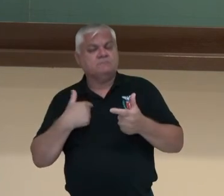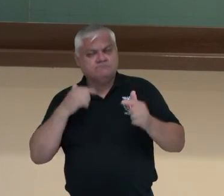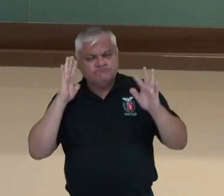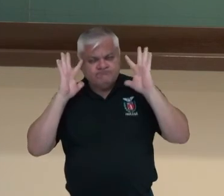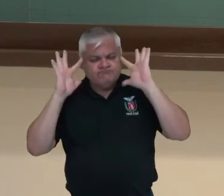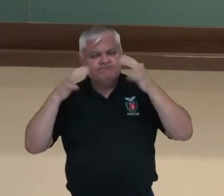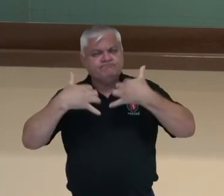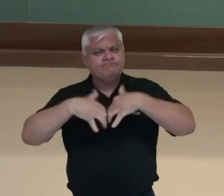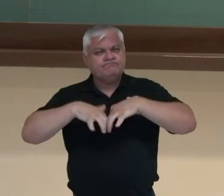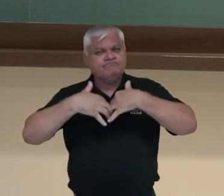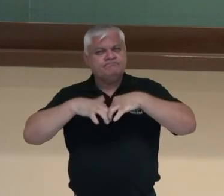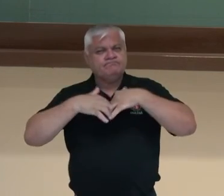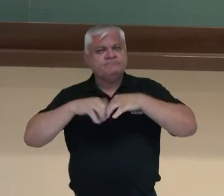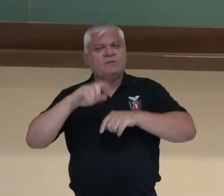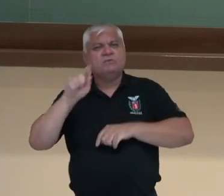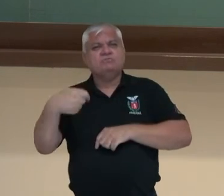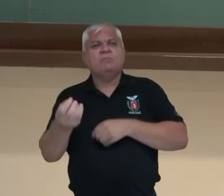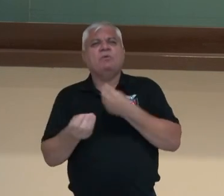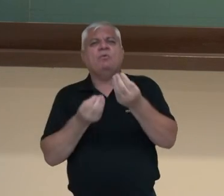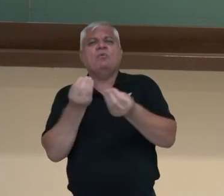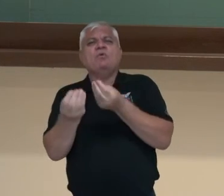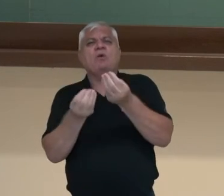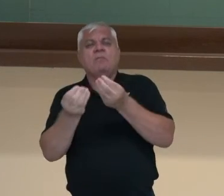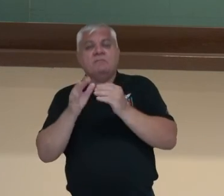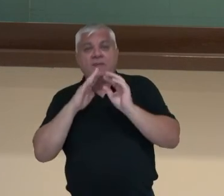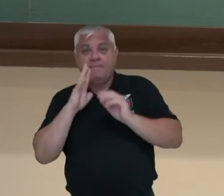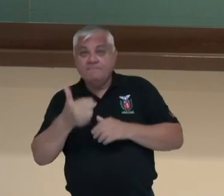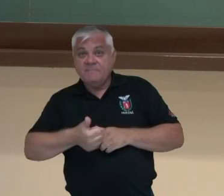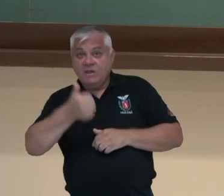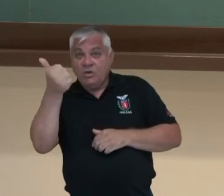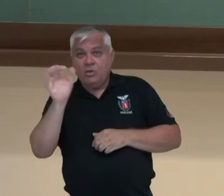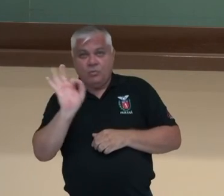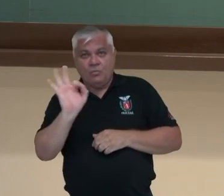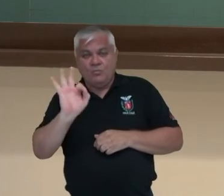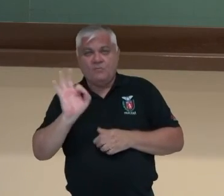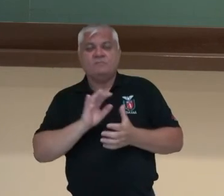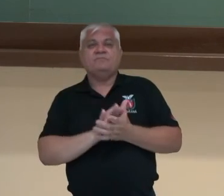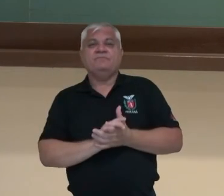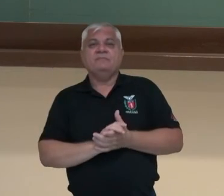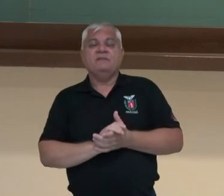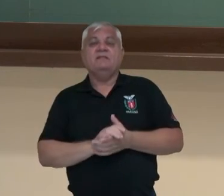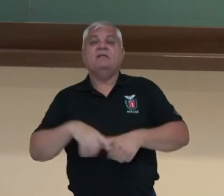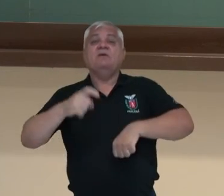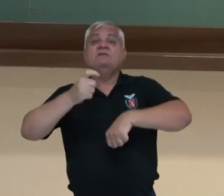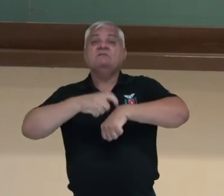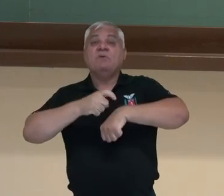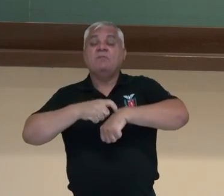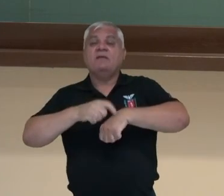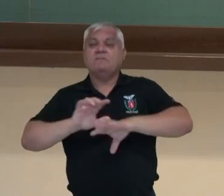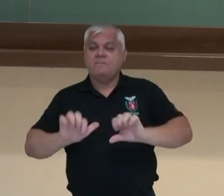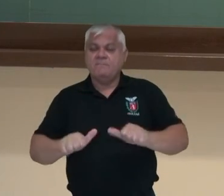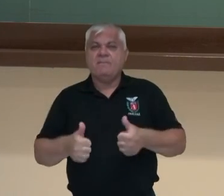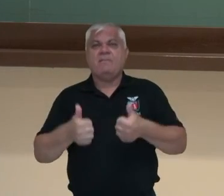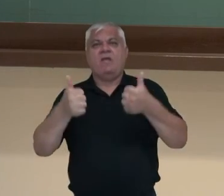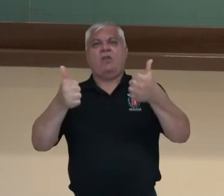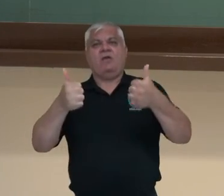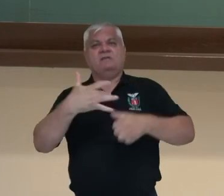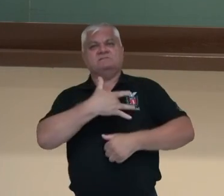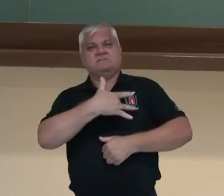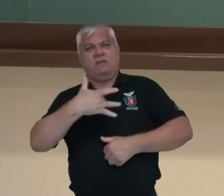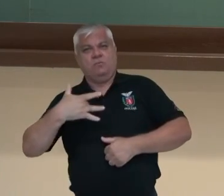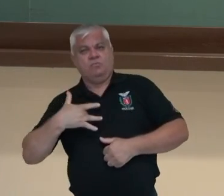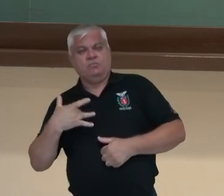uma reflexão sobre que se está melhorando isso, se nesse momento ele melhora, melhora ou